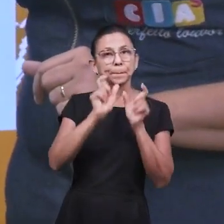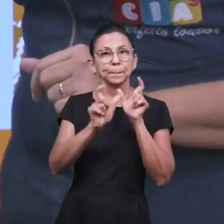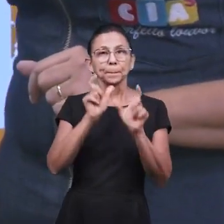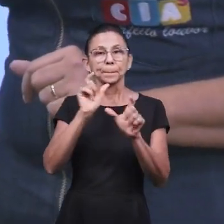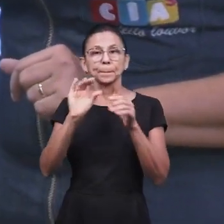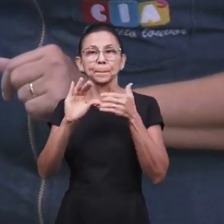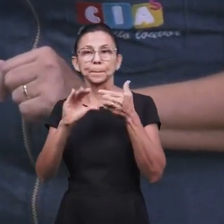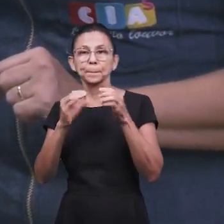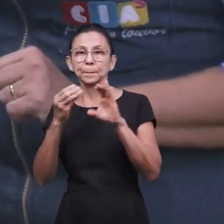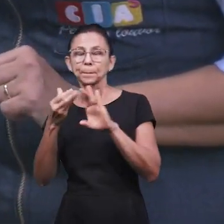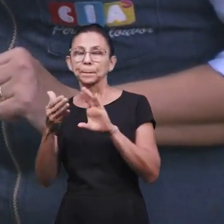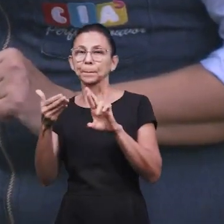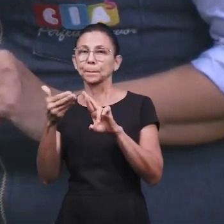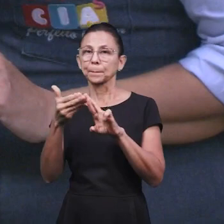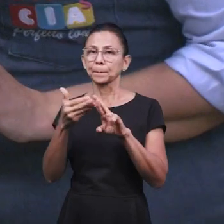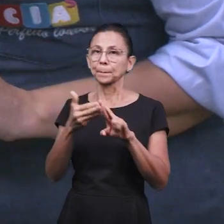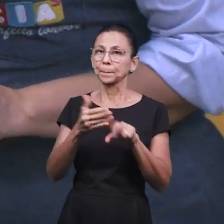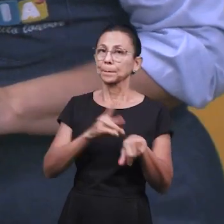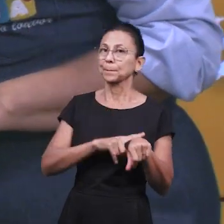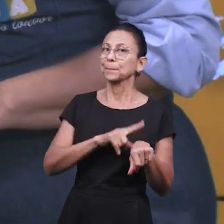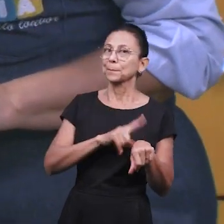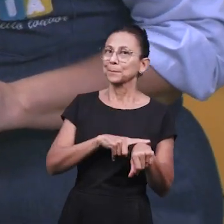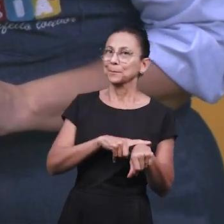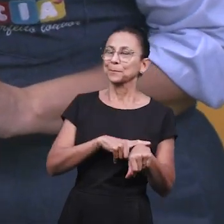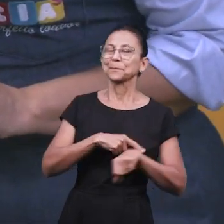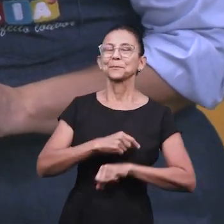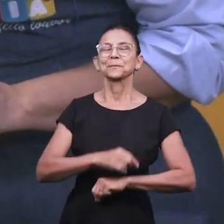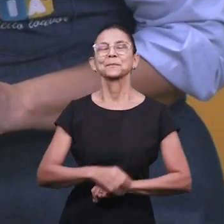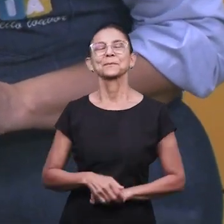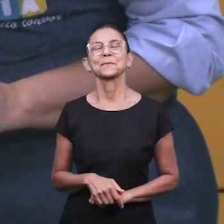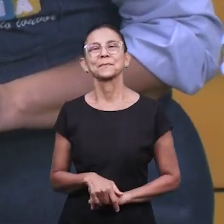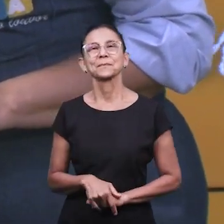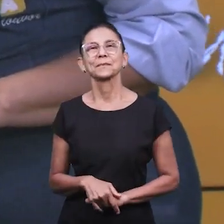solfejar correspondente ao tempo. Vamos lá?